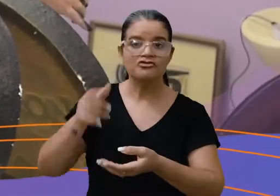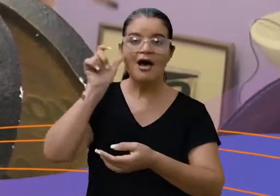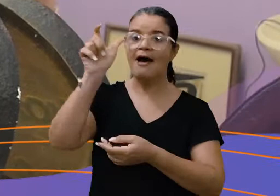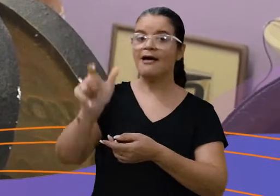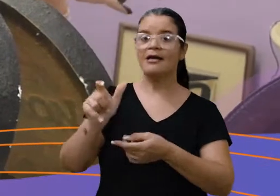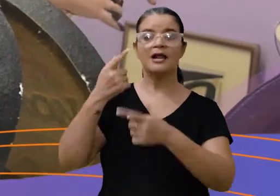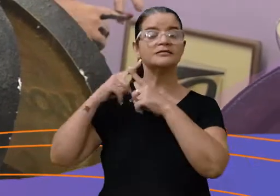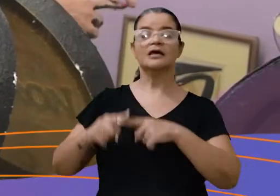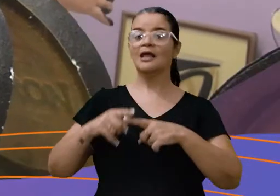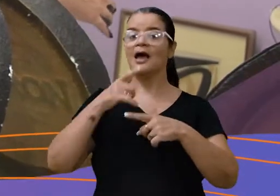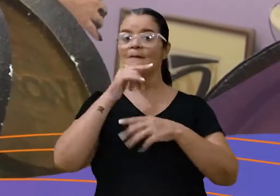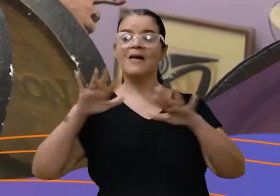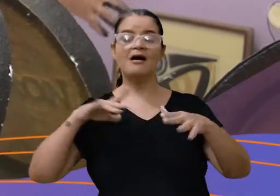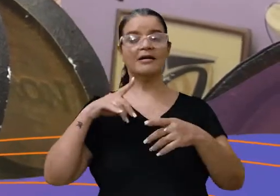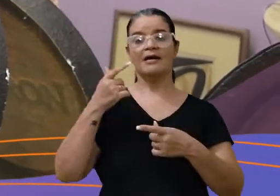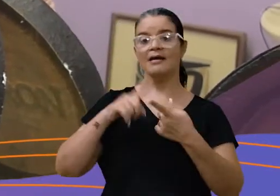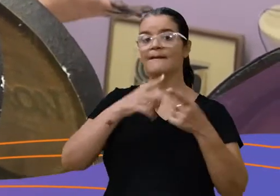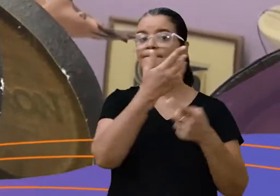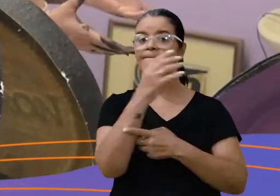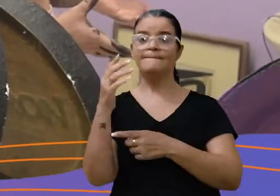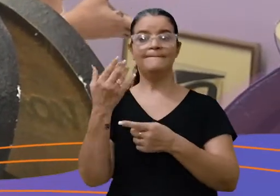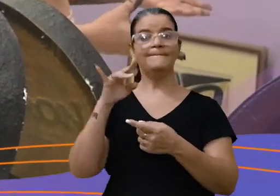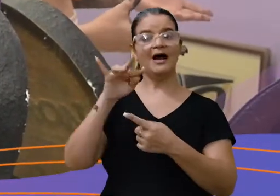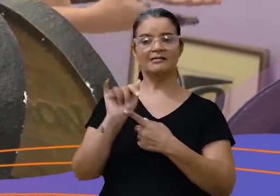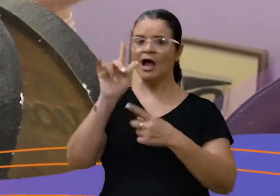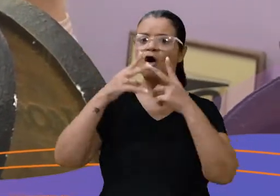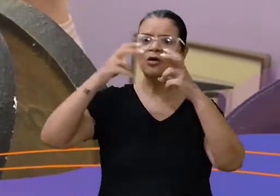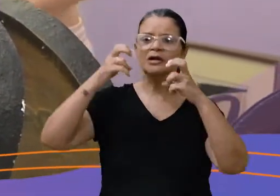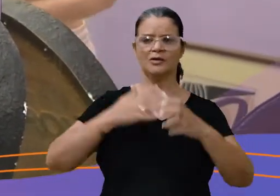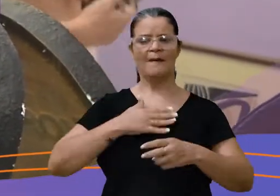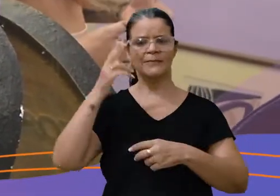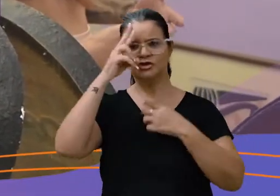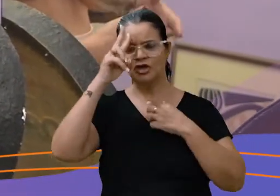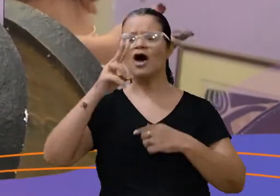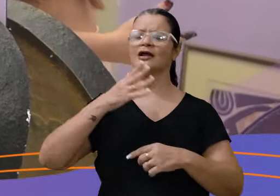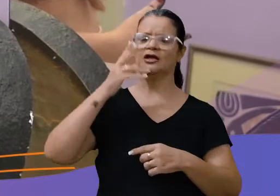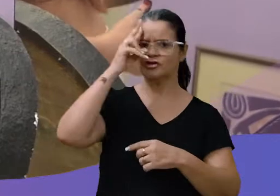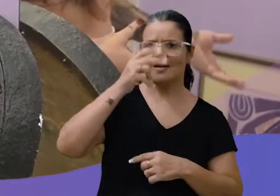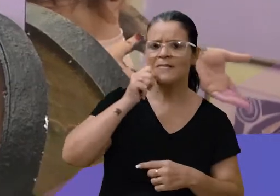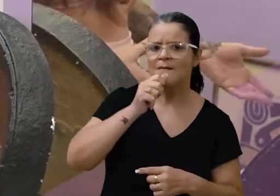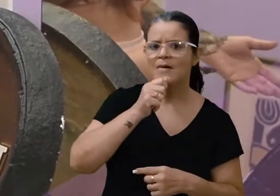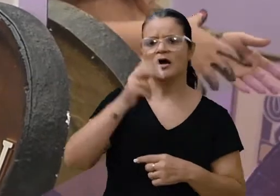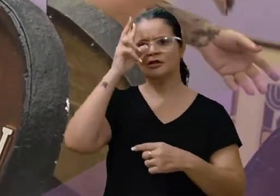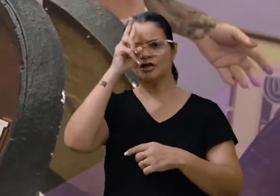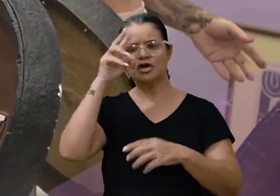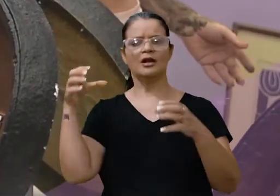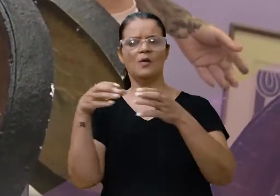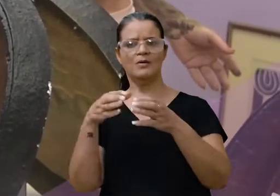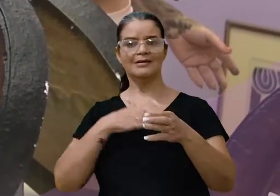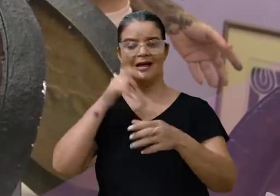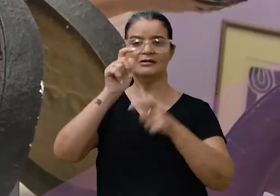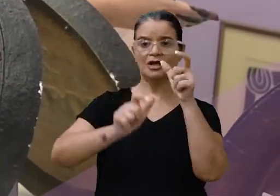ela, seria da maré, mão da mata. É um grito, né? É um grito da minha história, da história da minha mãe, da história da